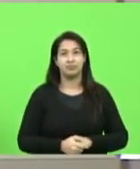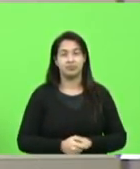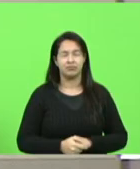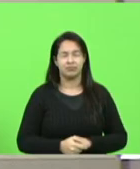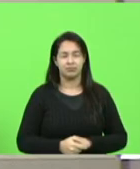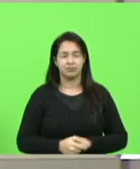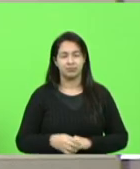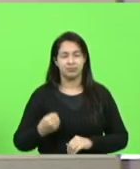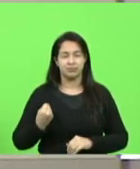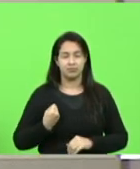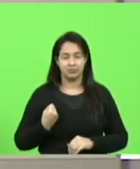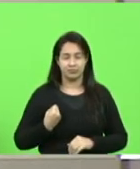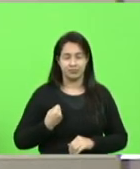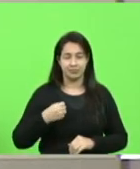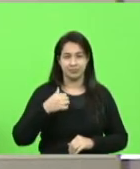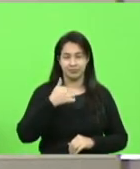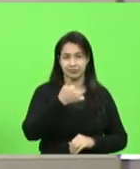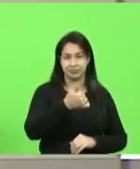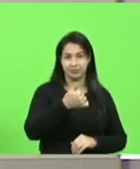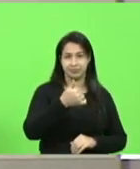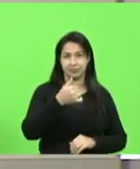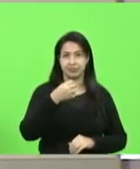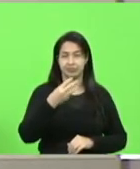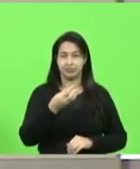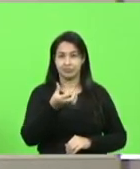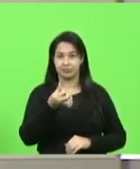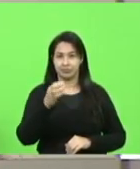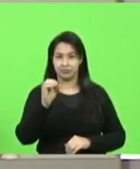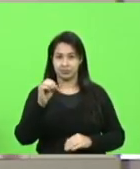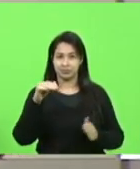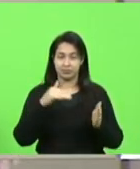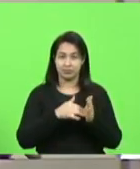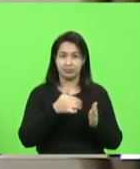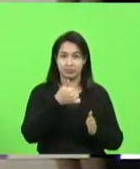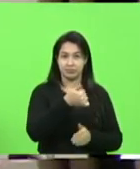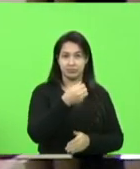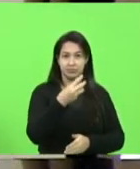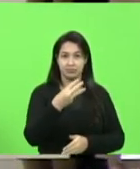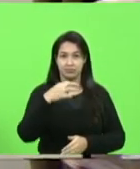indicação número 1360 a 1392.